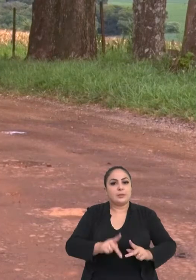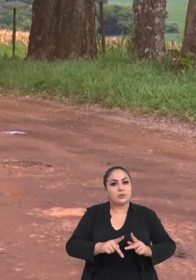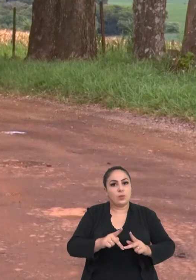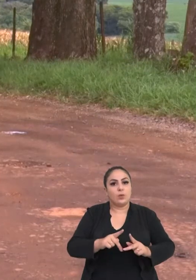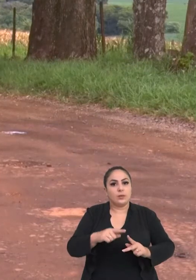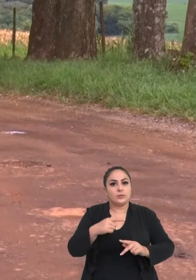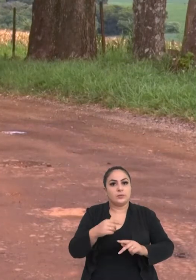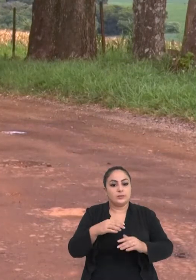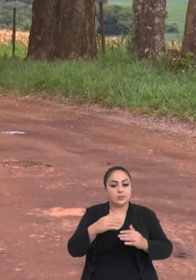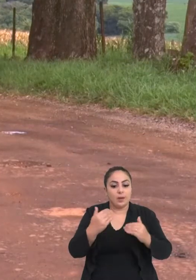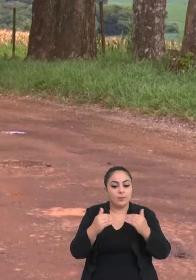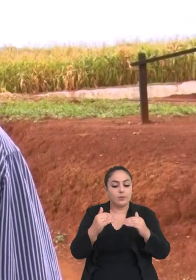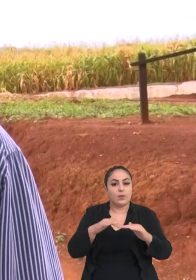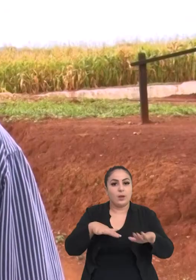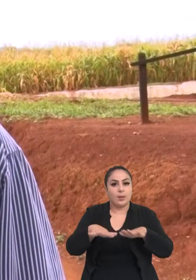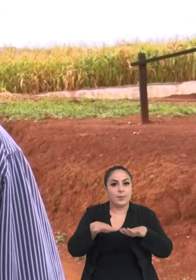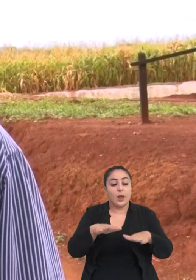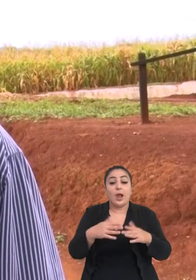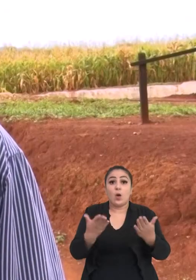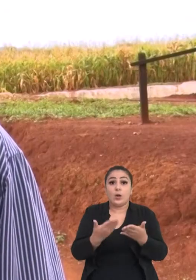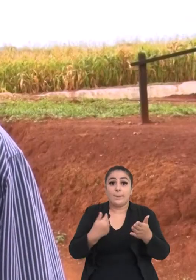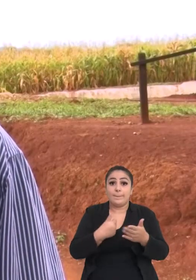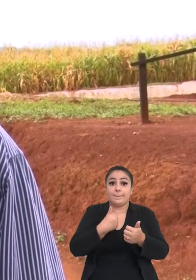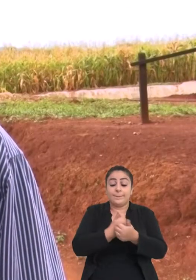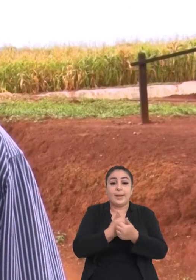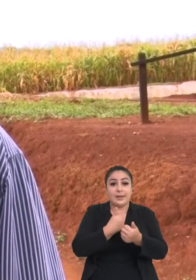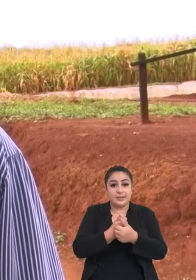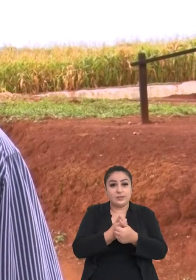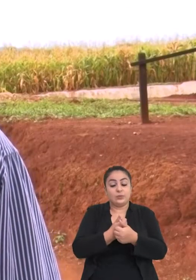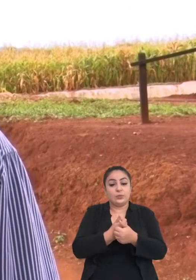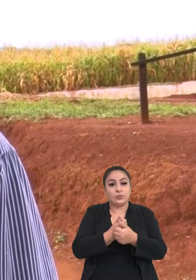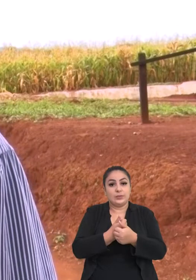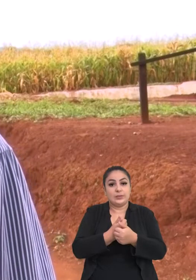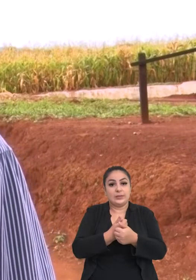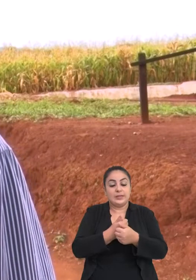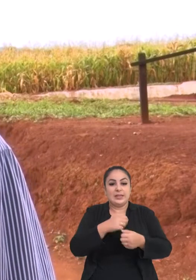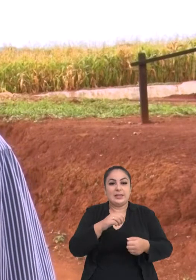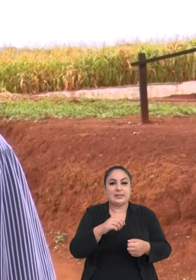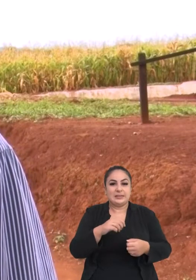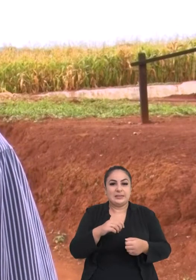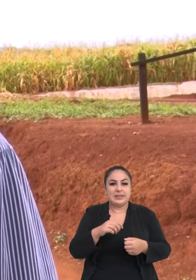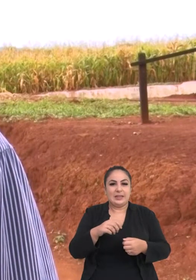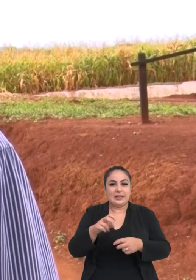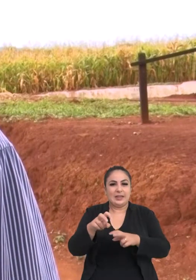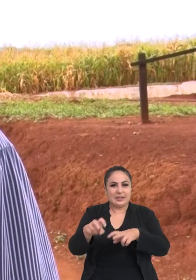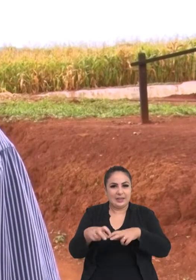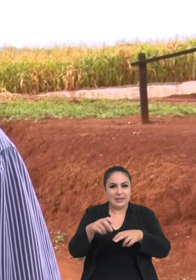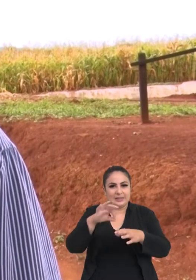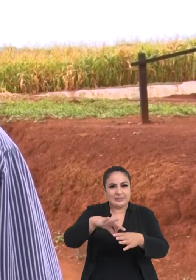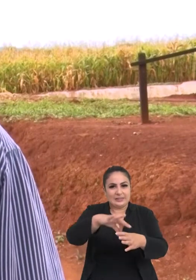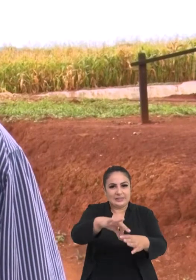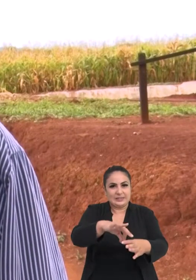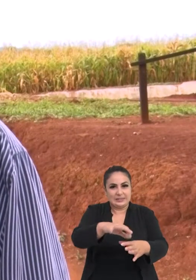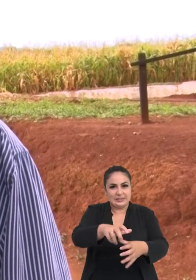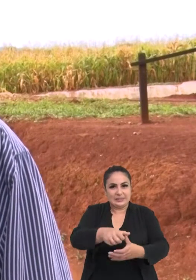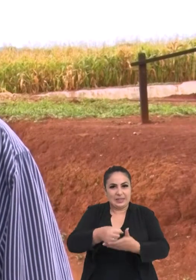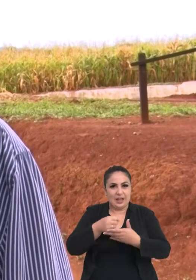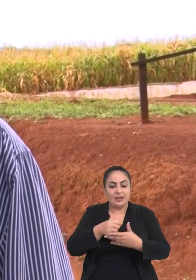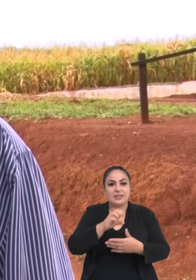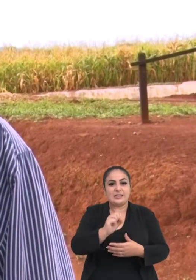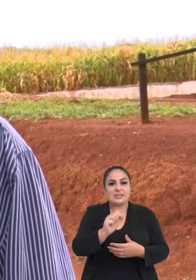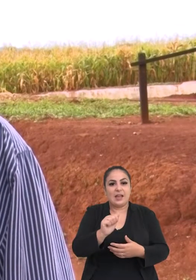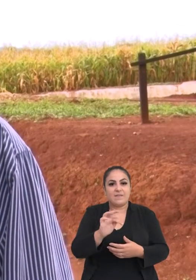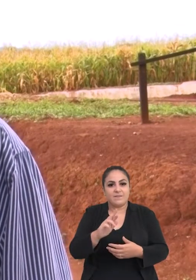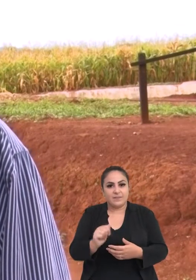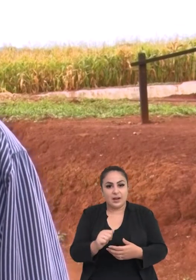condições das pessoas passar. E agora está se aproximando da safra do milho e da soja daqui mais uns